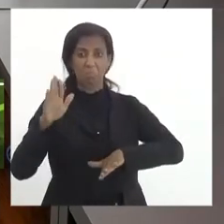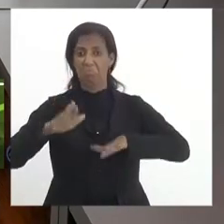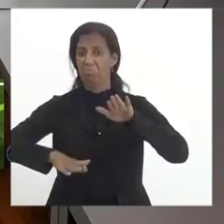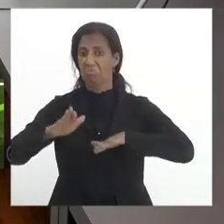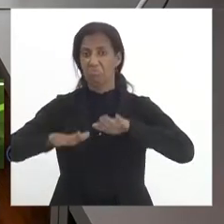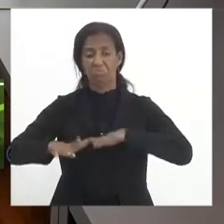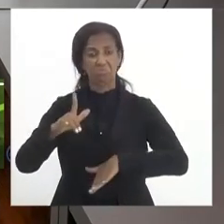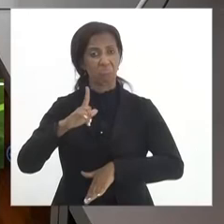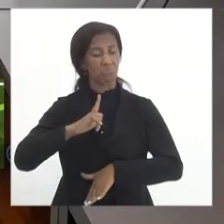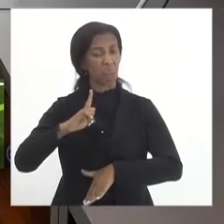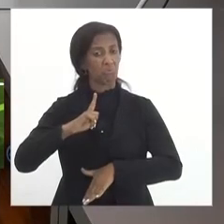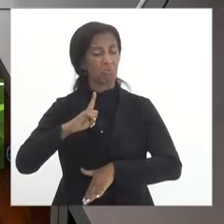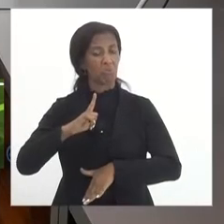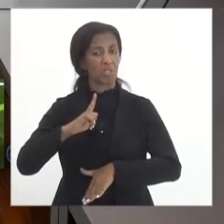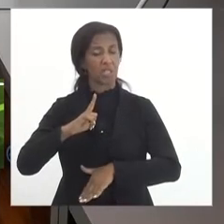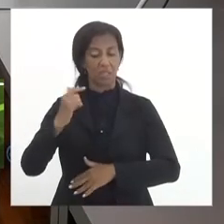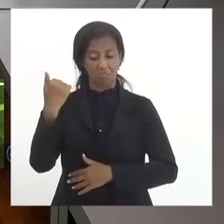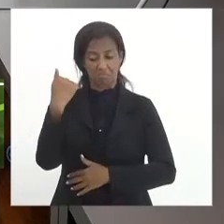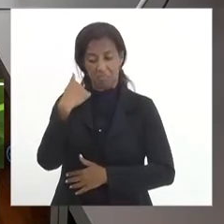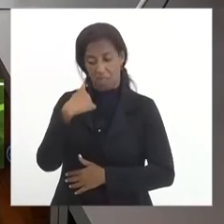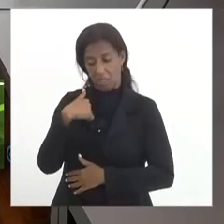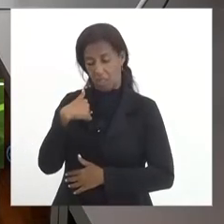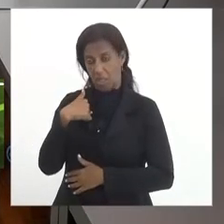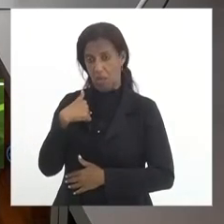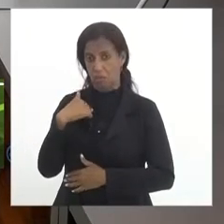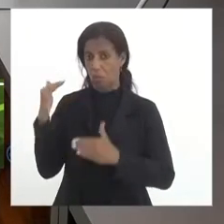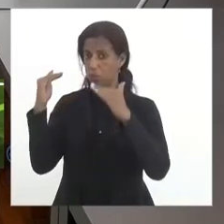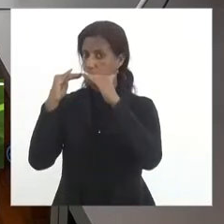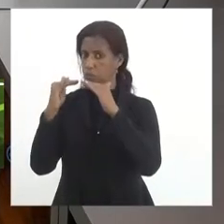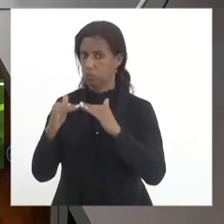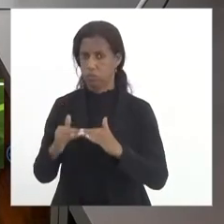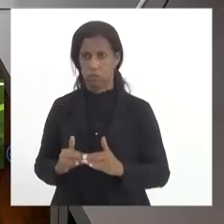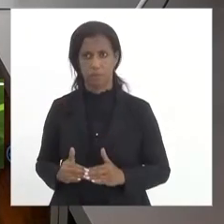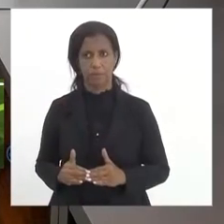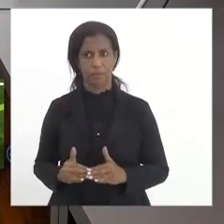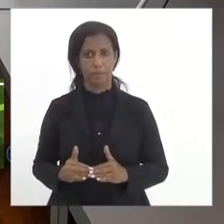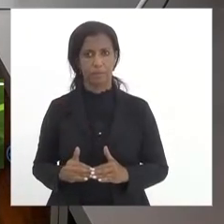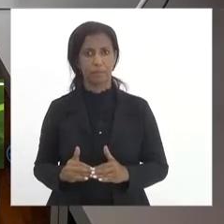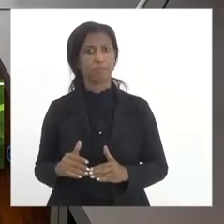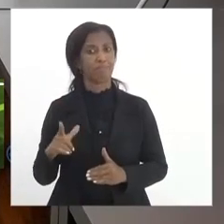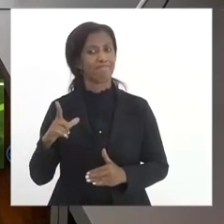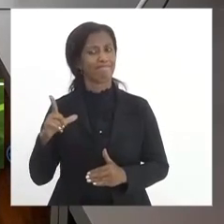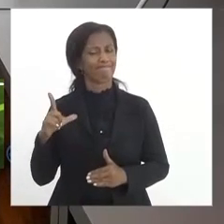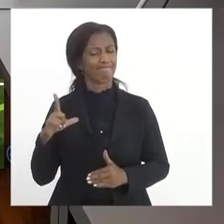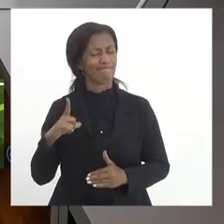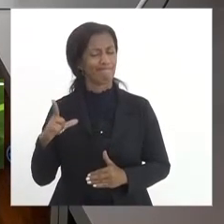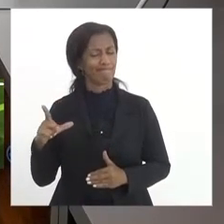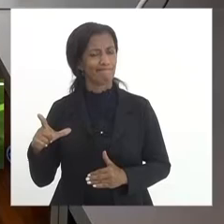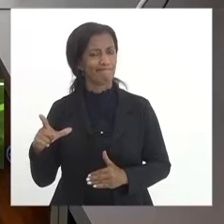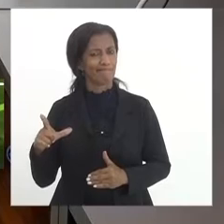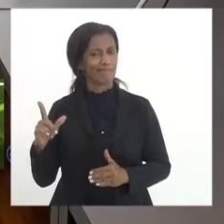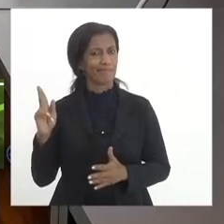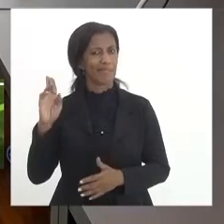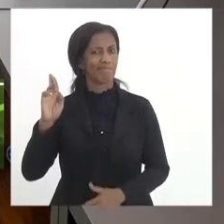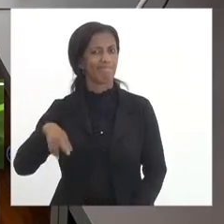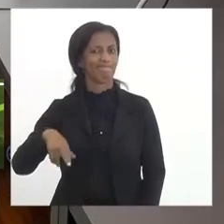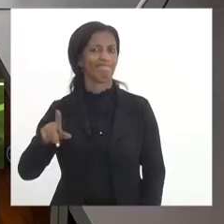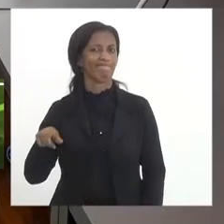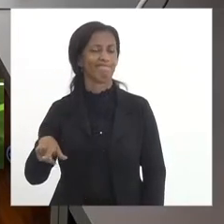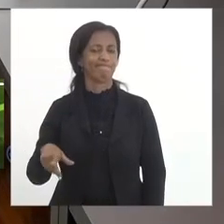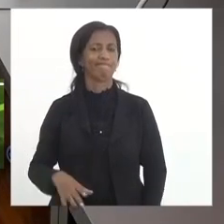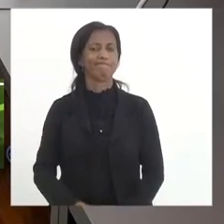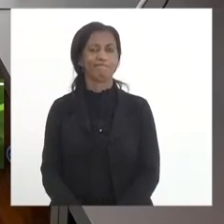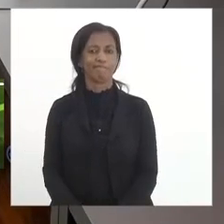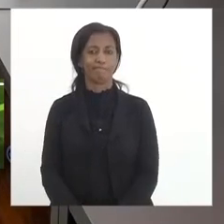ainda que no mérito eu não concorde com ela, ele tem fundamento. Então, deixe